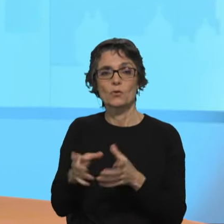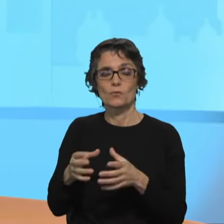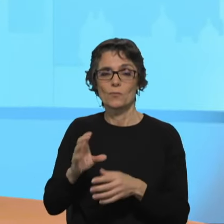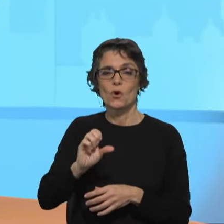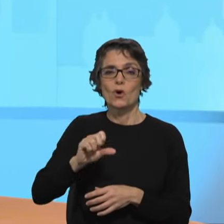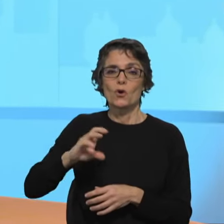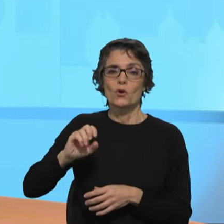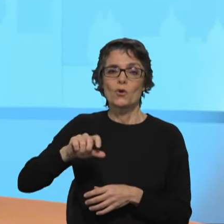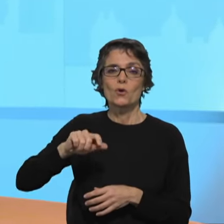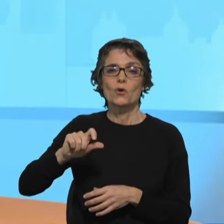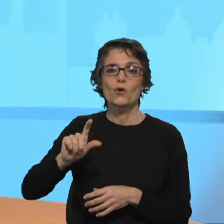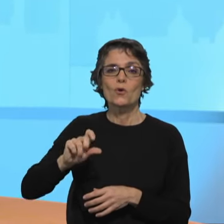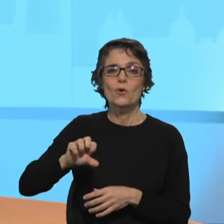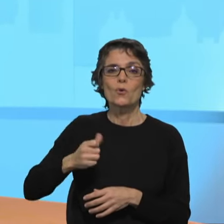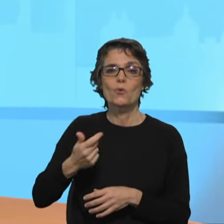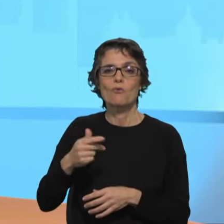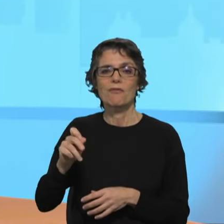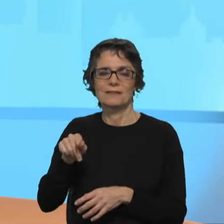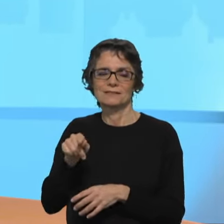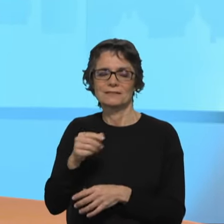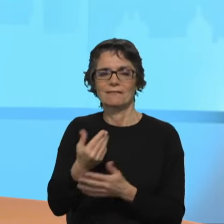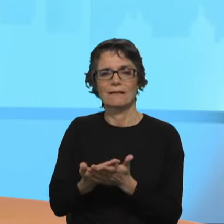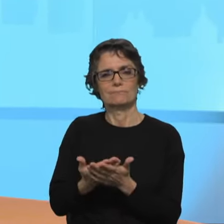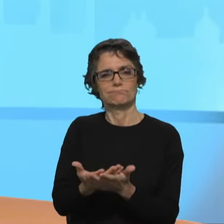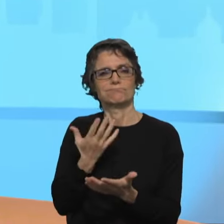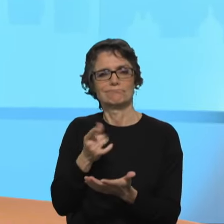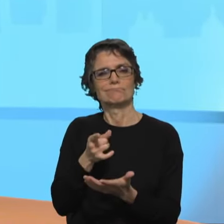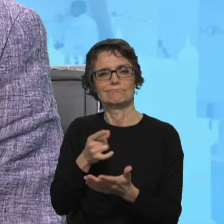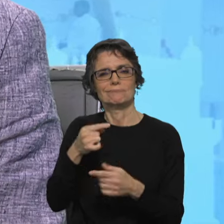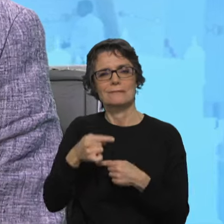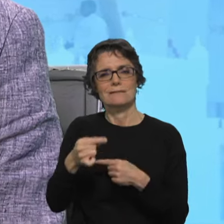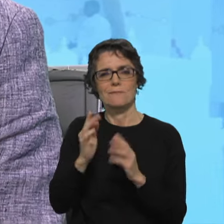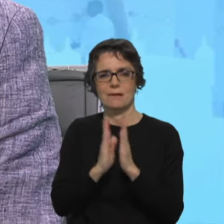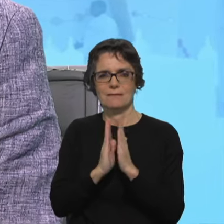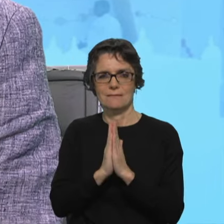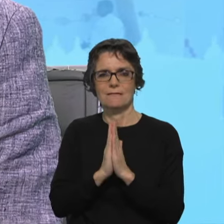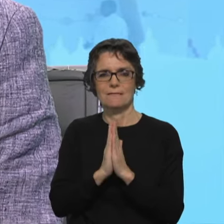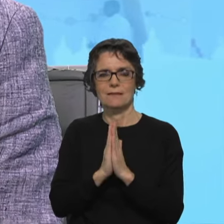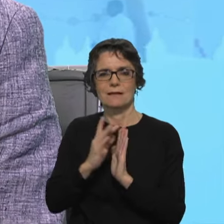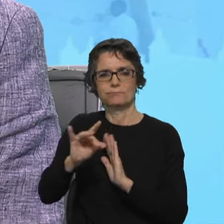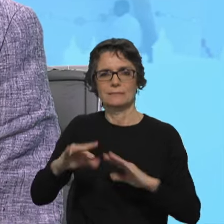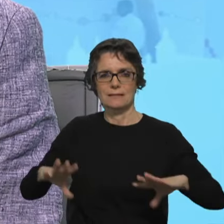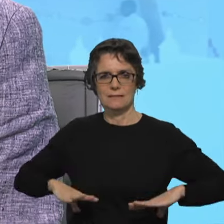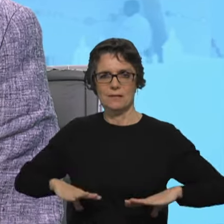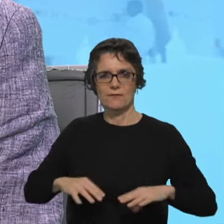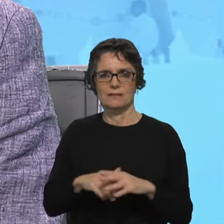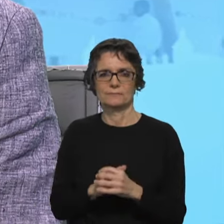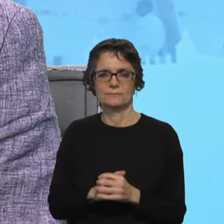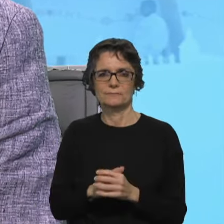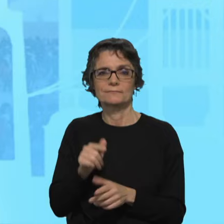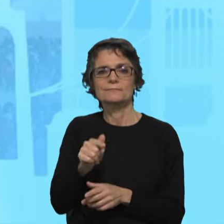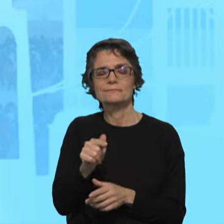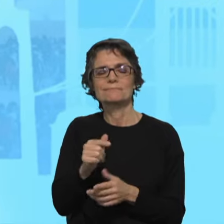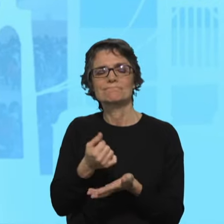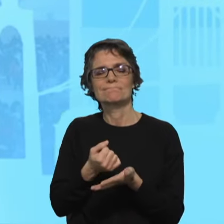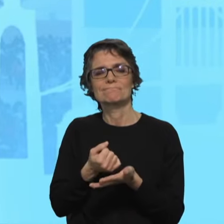dá um cunho muito especial à vivência da Semana Santa em Santa Maria da Feira. É um auxílio muito